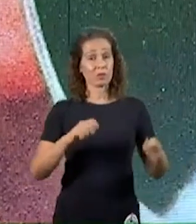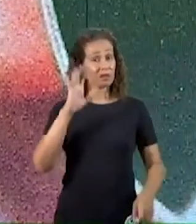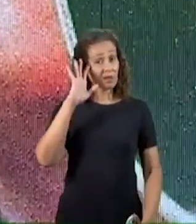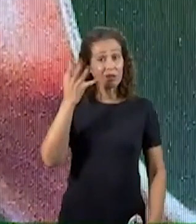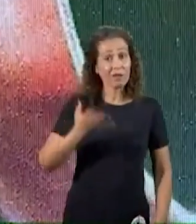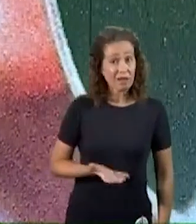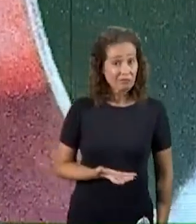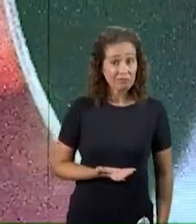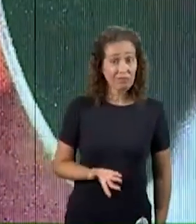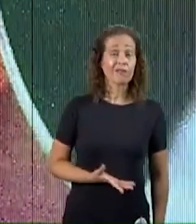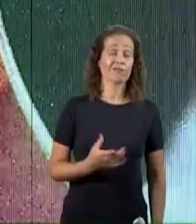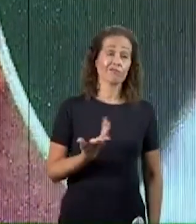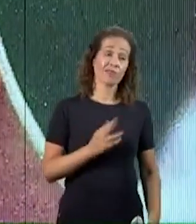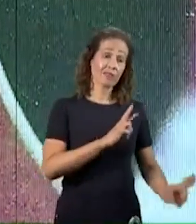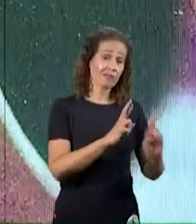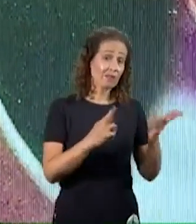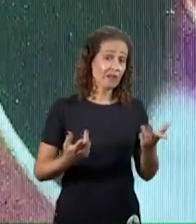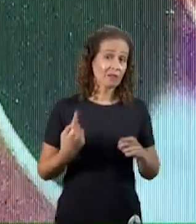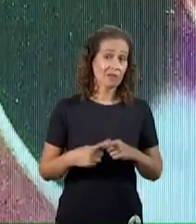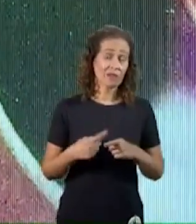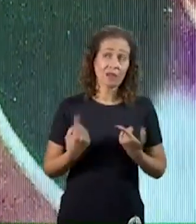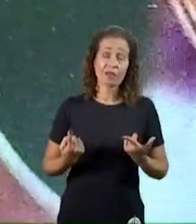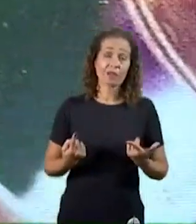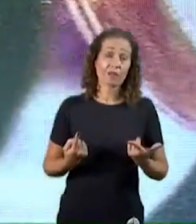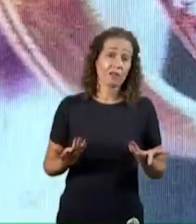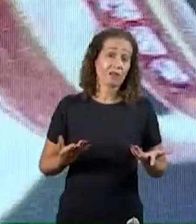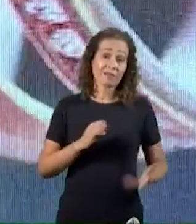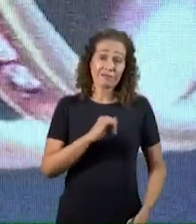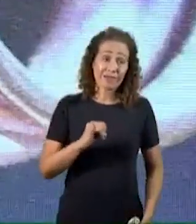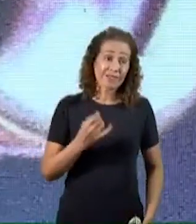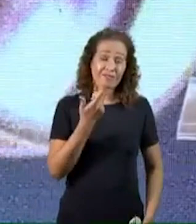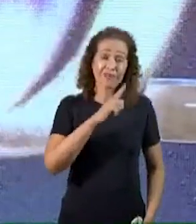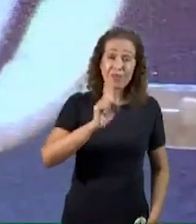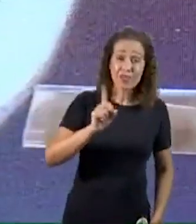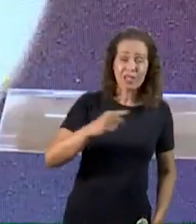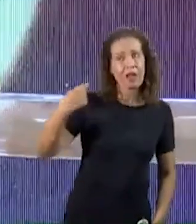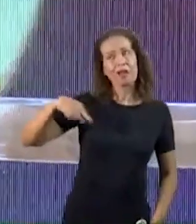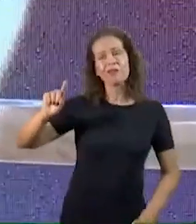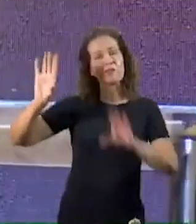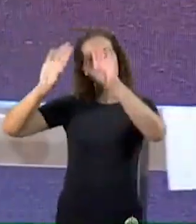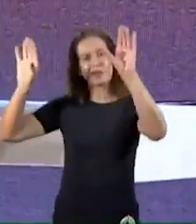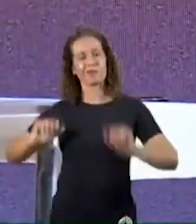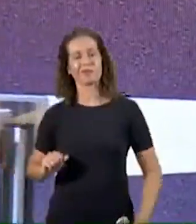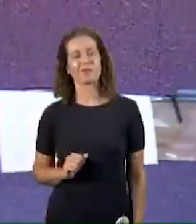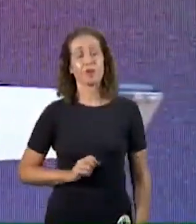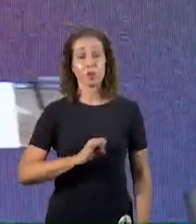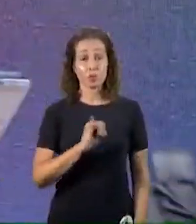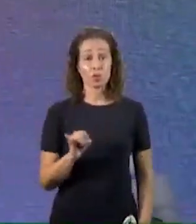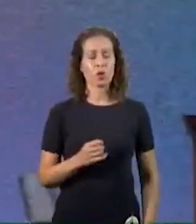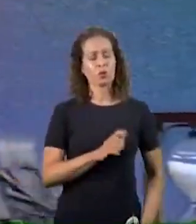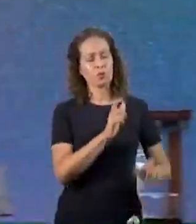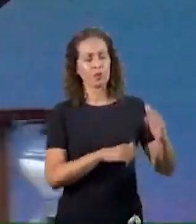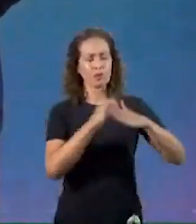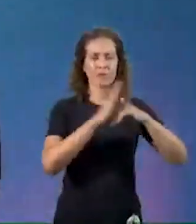mundo. Você vai comprar um pão só de padeiro crente? Você vai consertar o carro só na oficina de gente crente? Não. Nós temos que lidar com